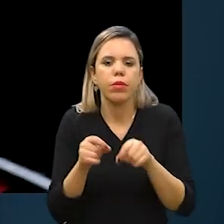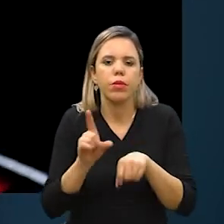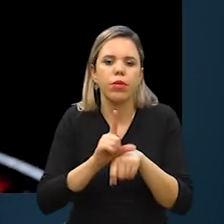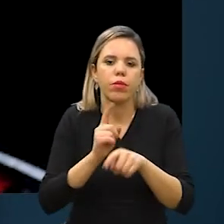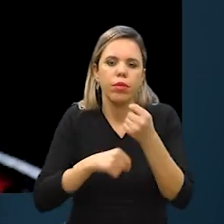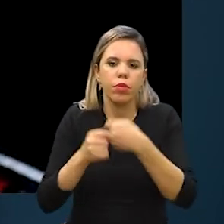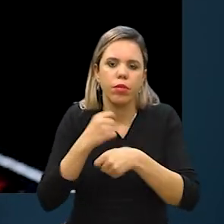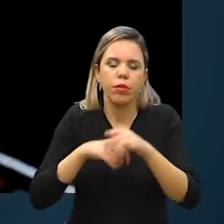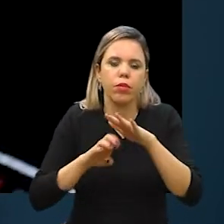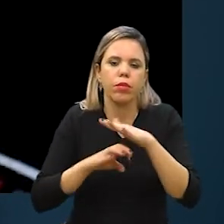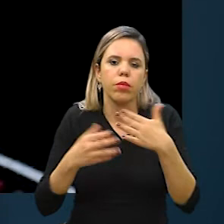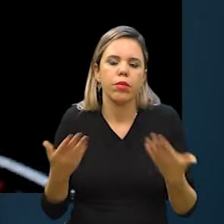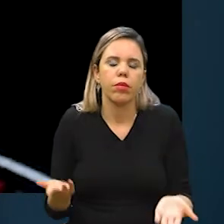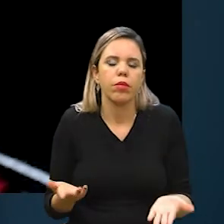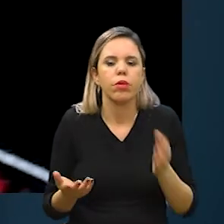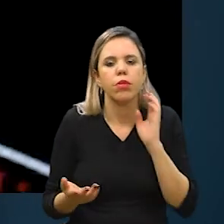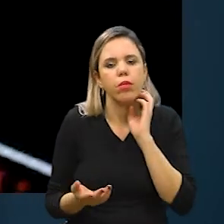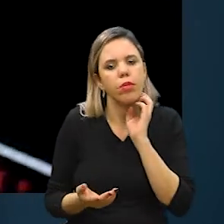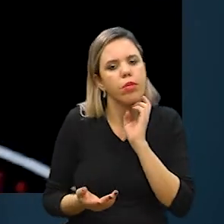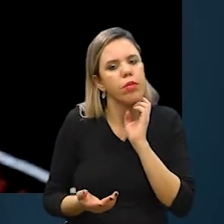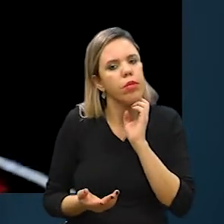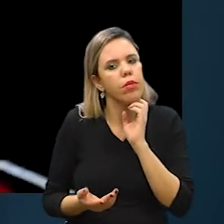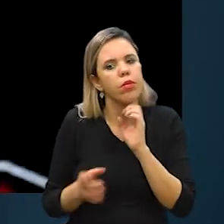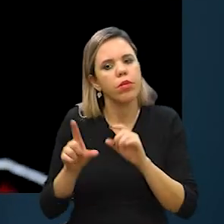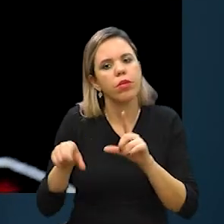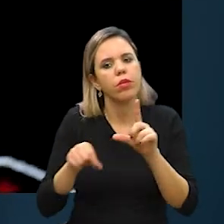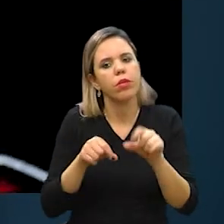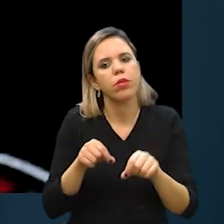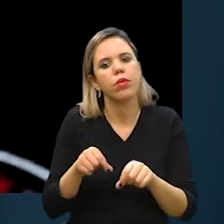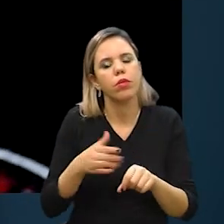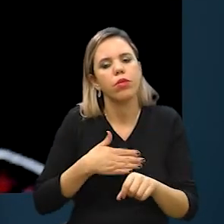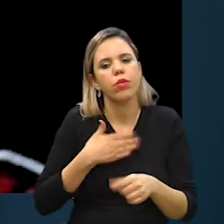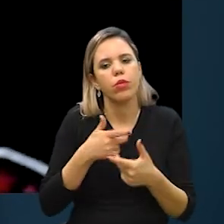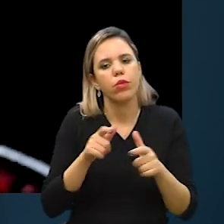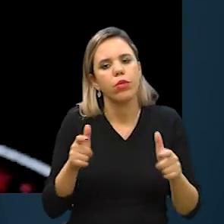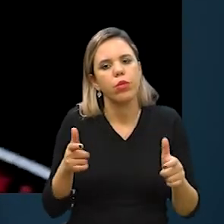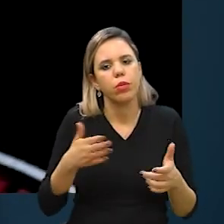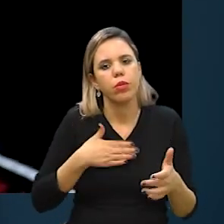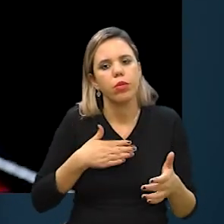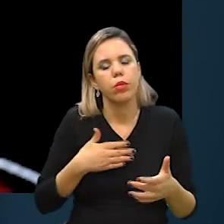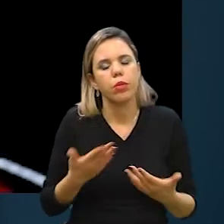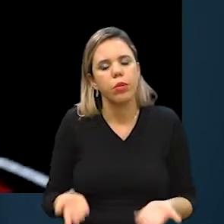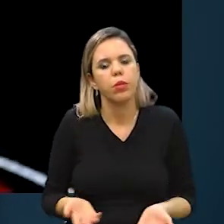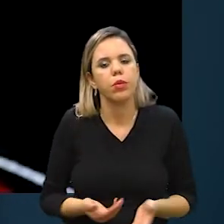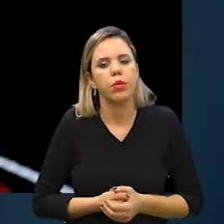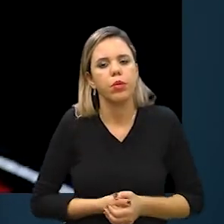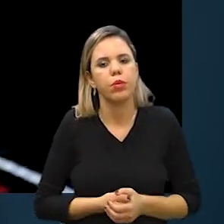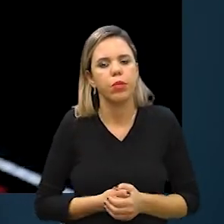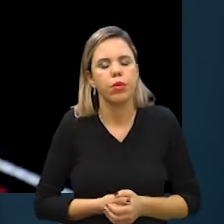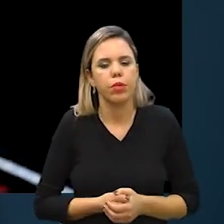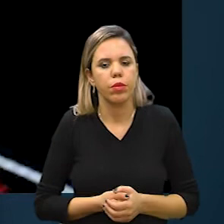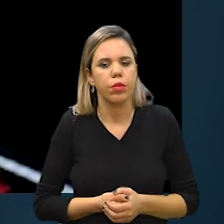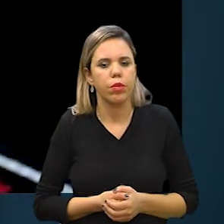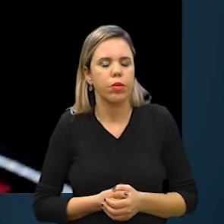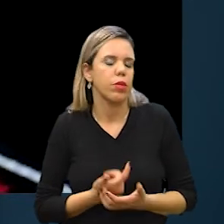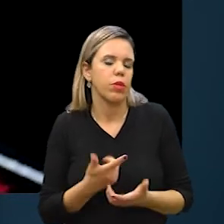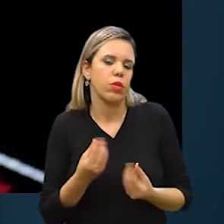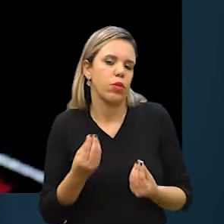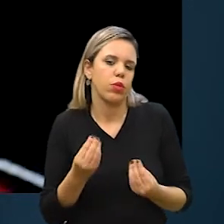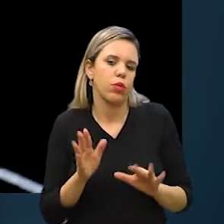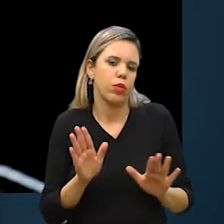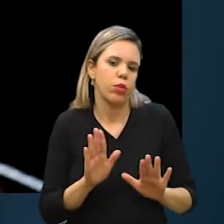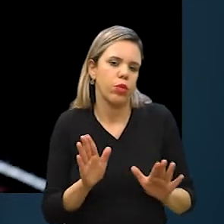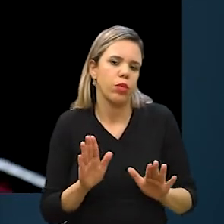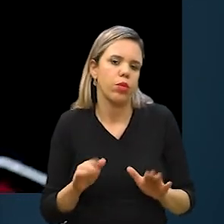pro lado do comércio, do empresariado, do que ele estava escolhendo naquele momento, foi uma surpresa muito grande para mim, né? Embora